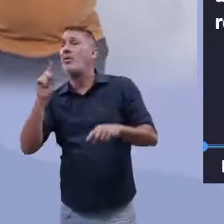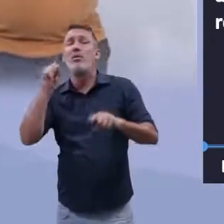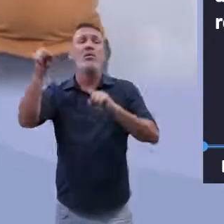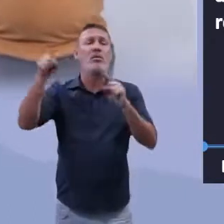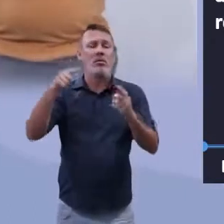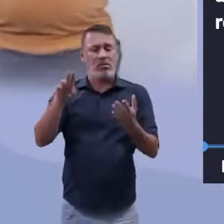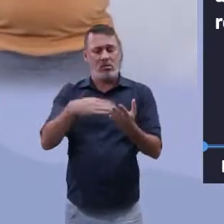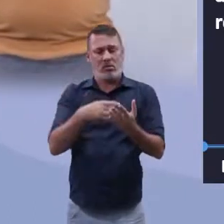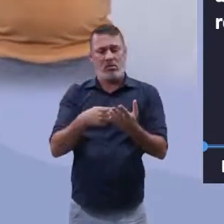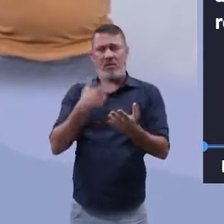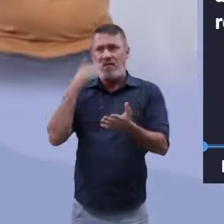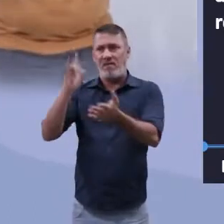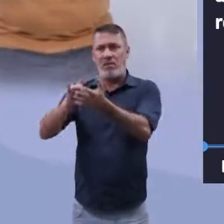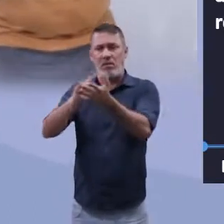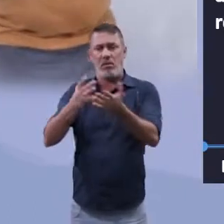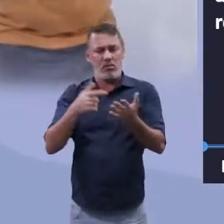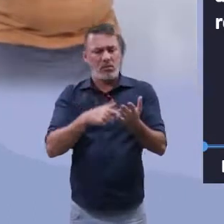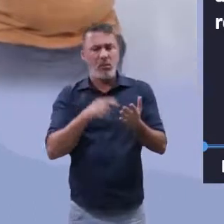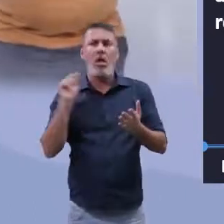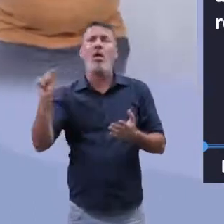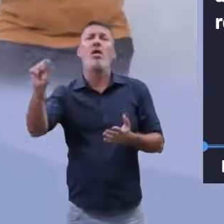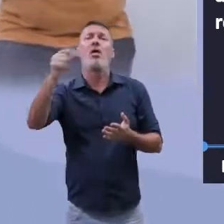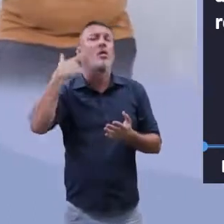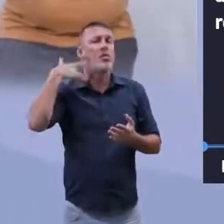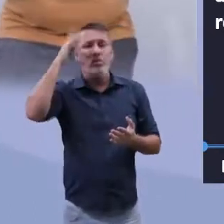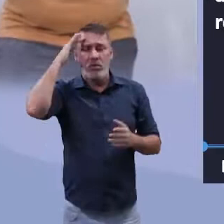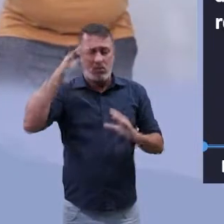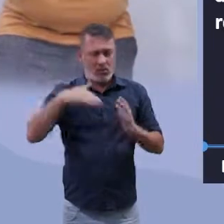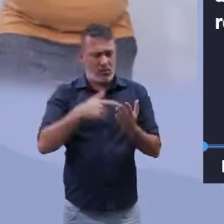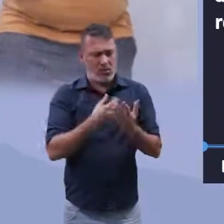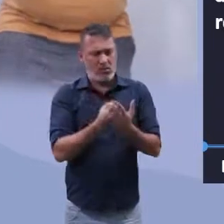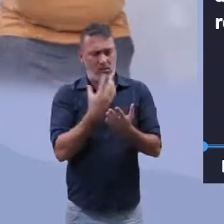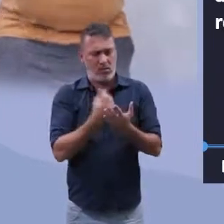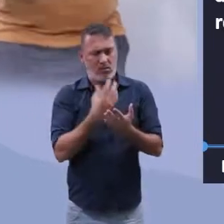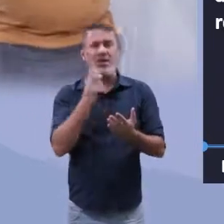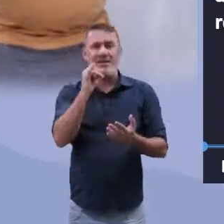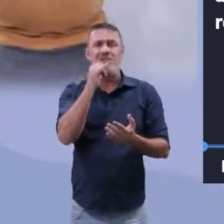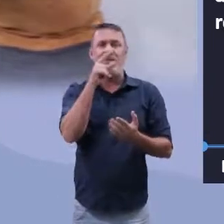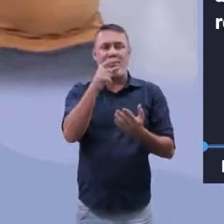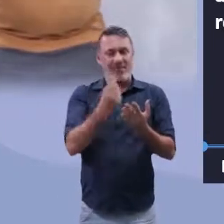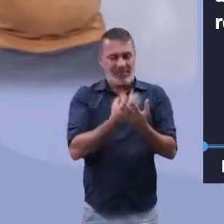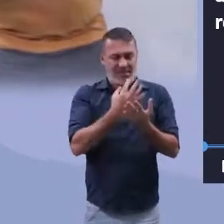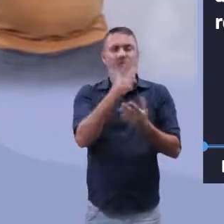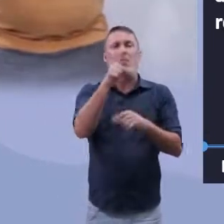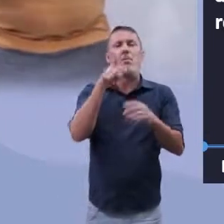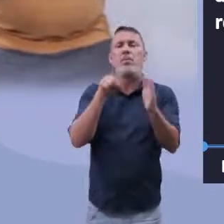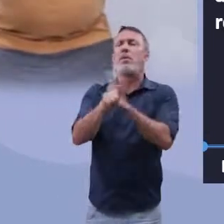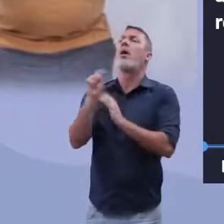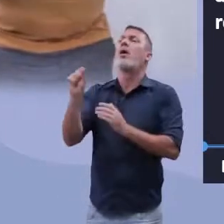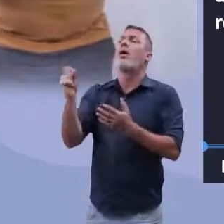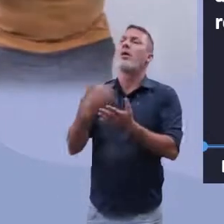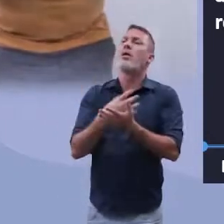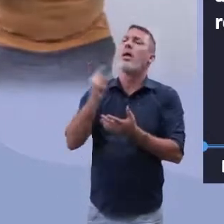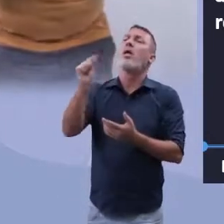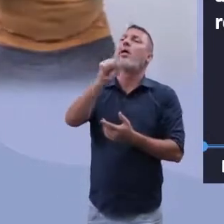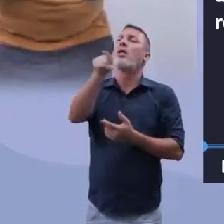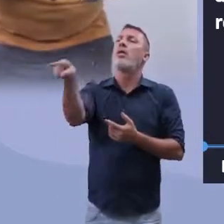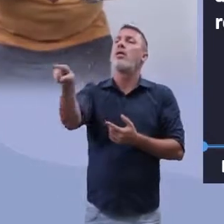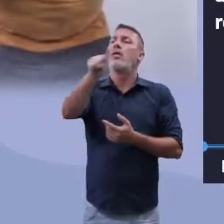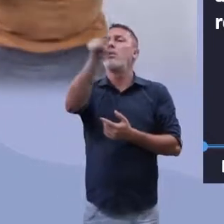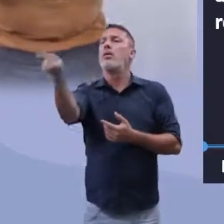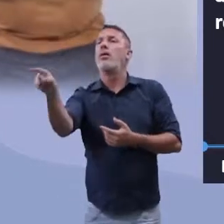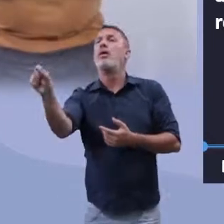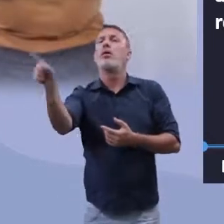que é médico? Ele não conhece. Mas como assim? São coisas que parece, se você for solicitando quem é, da onde veio essa informação, você não